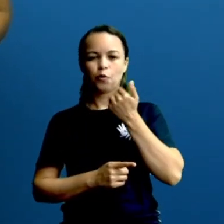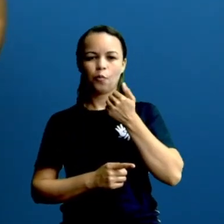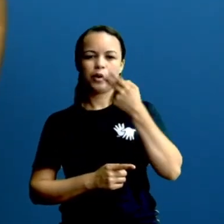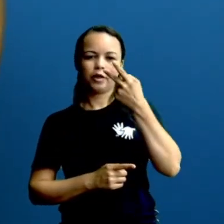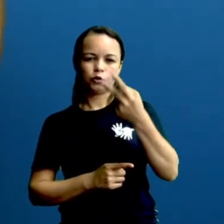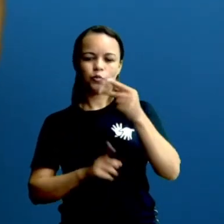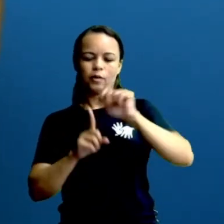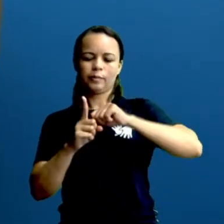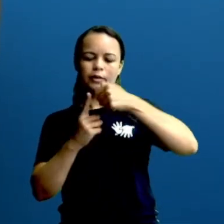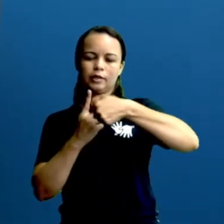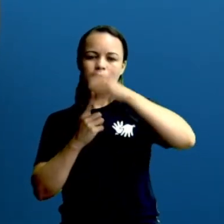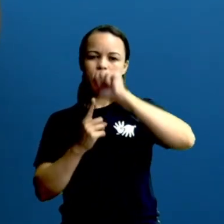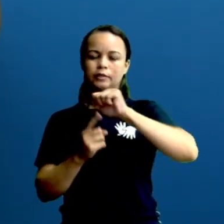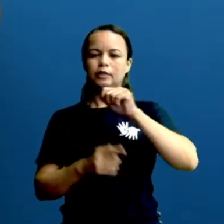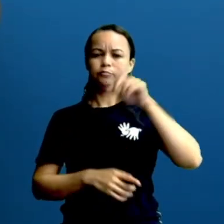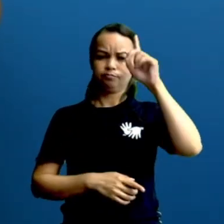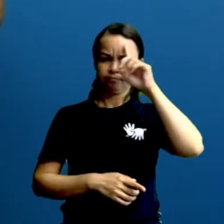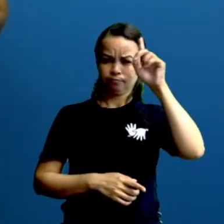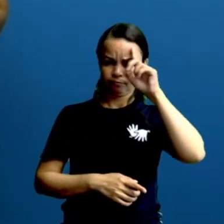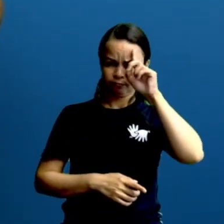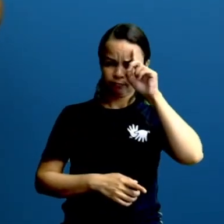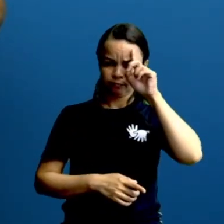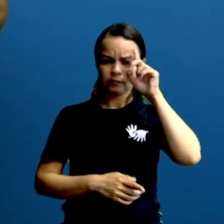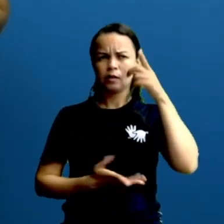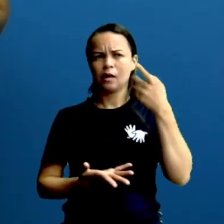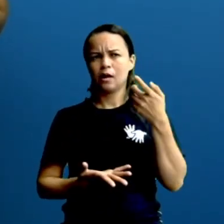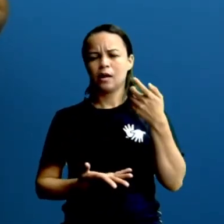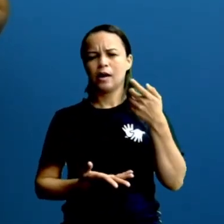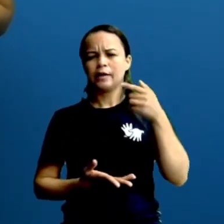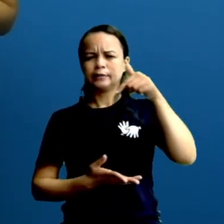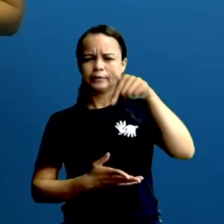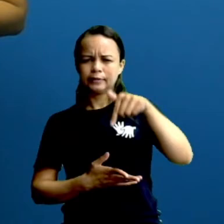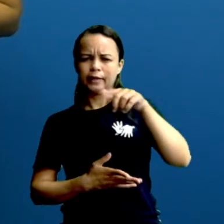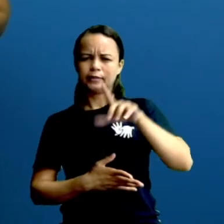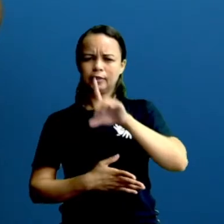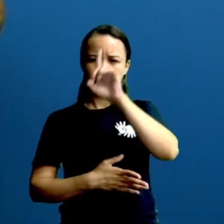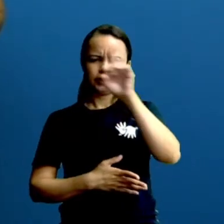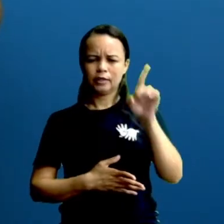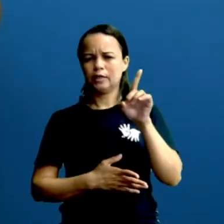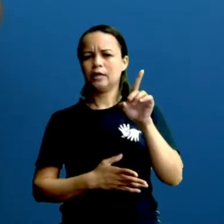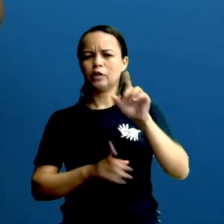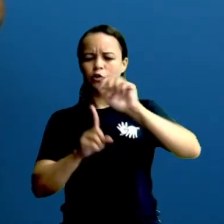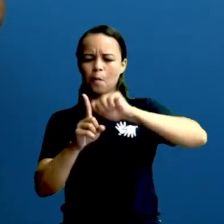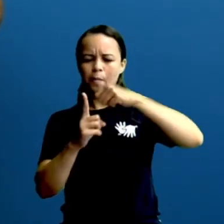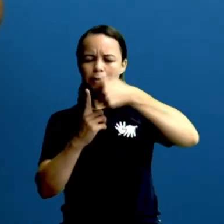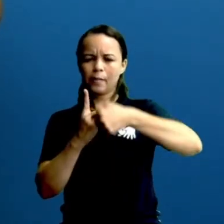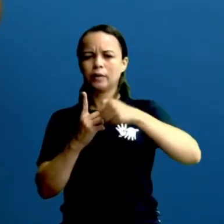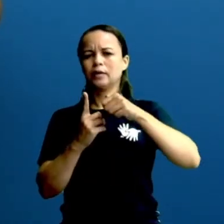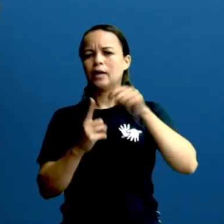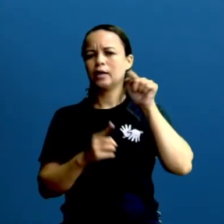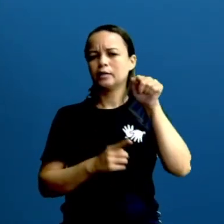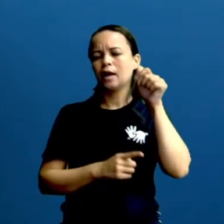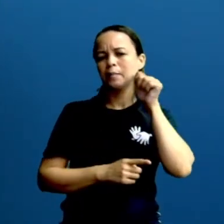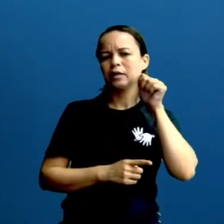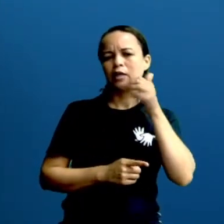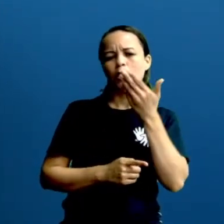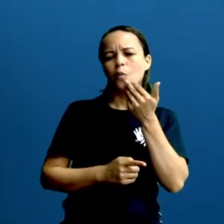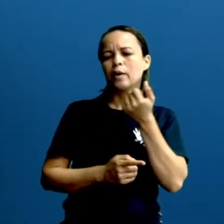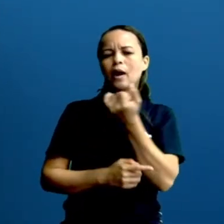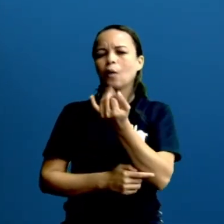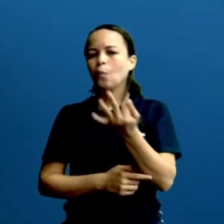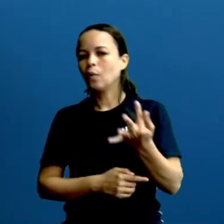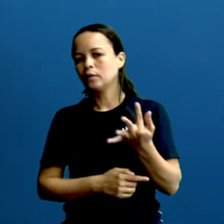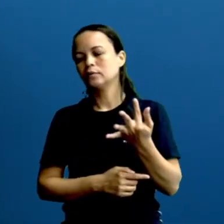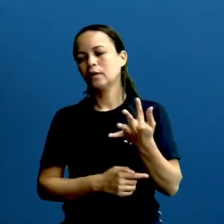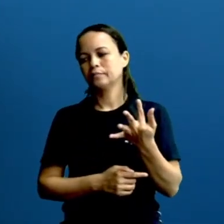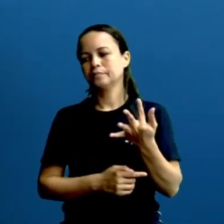dia. Em 7 dias, quantas bananas ela comerá? Então, eu vou juntar os 7 dias da